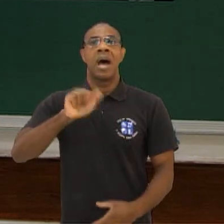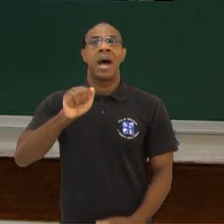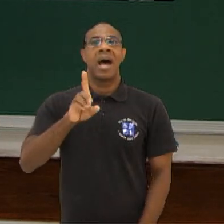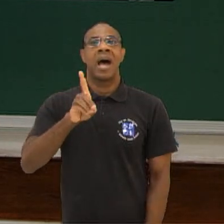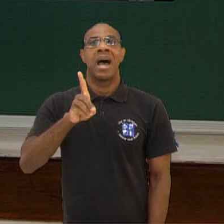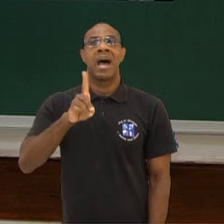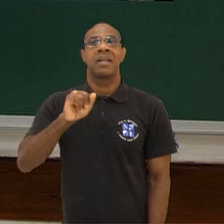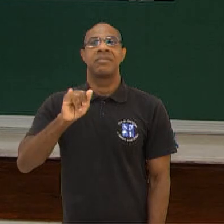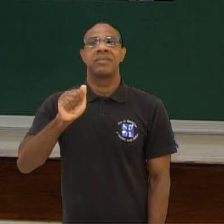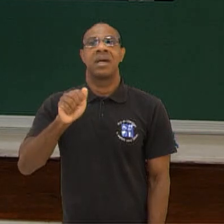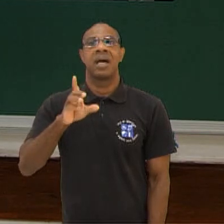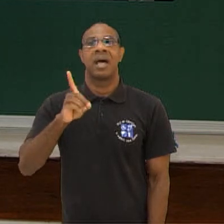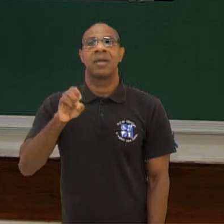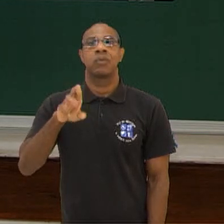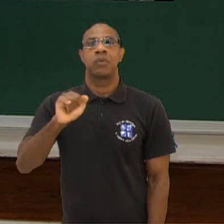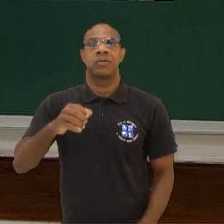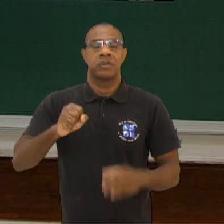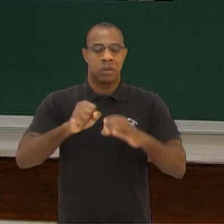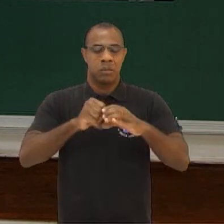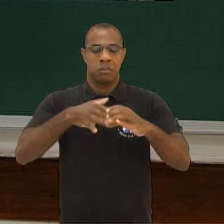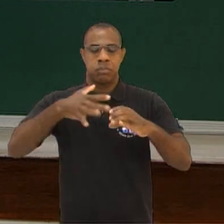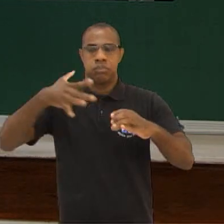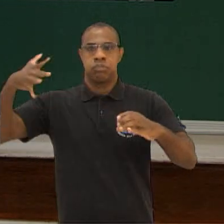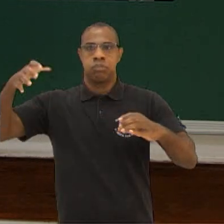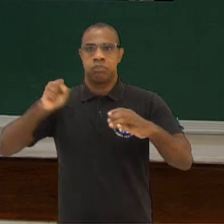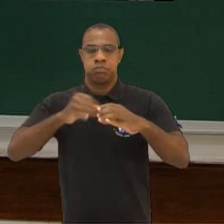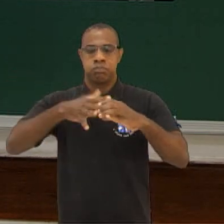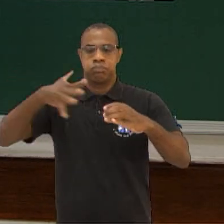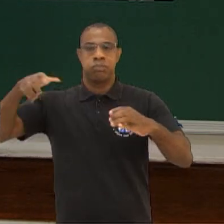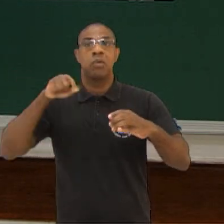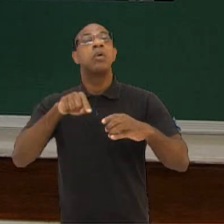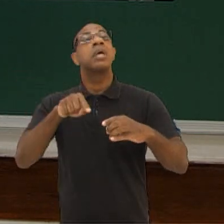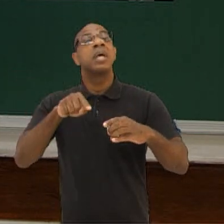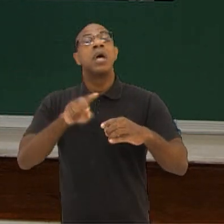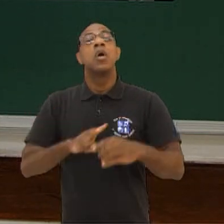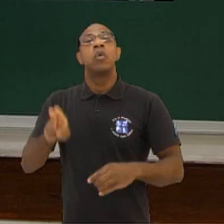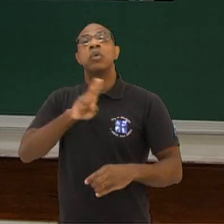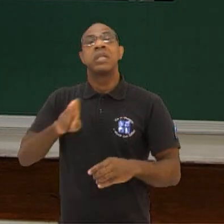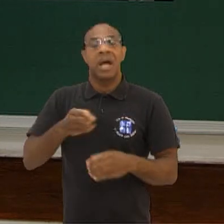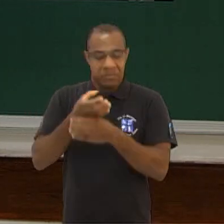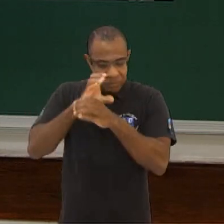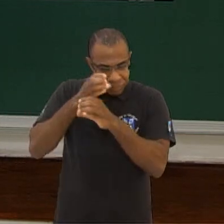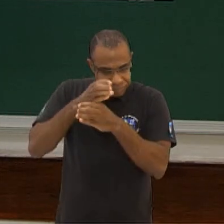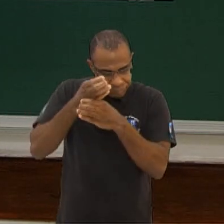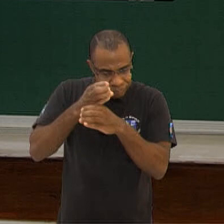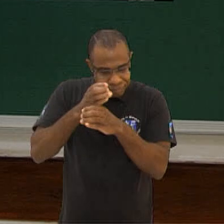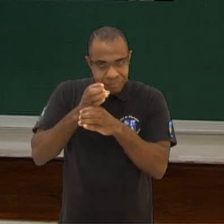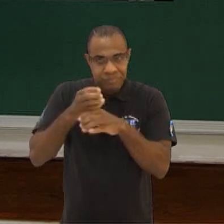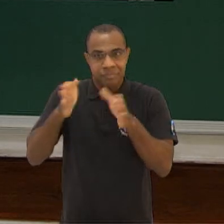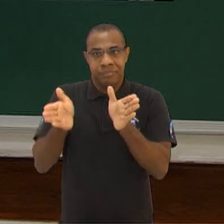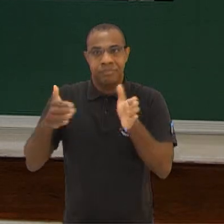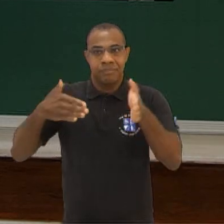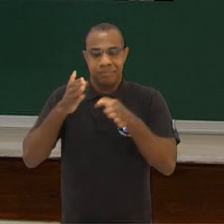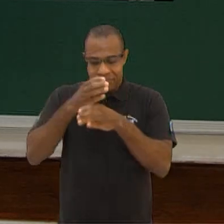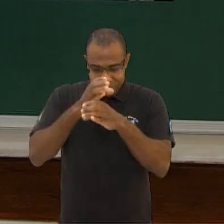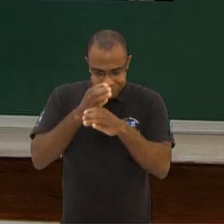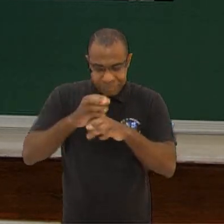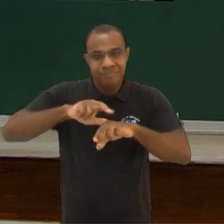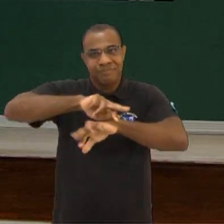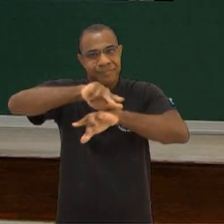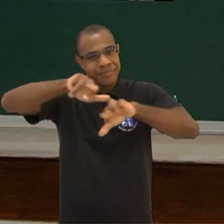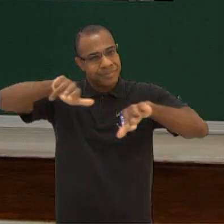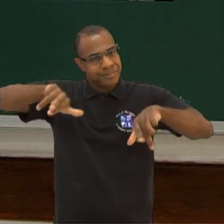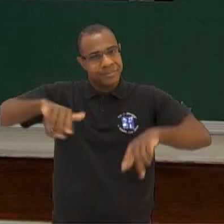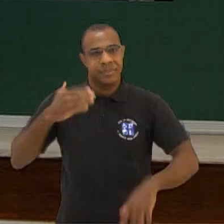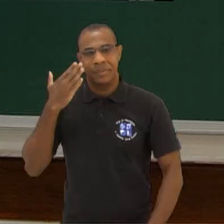usado em análise de materiais, é usado em medicina, usado em biologia, principalmente para microscopia de materiais, ok? E